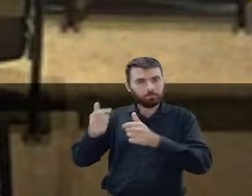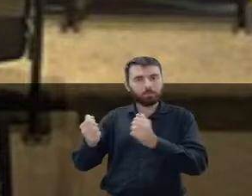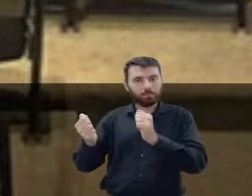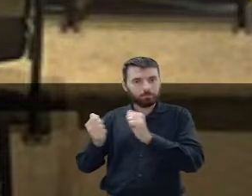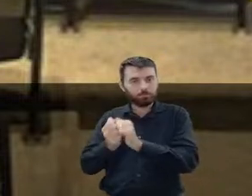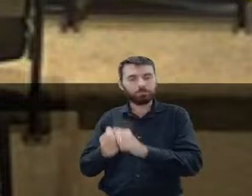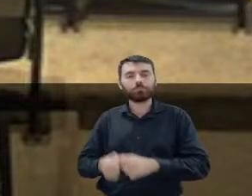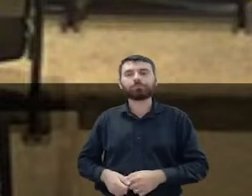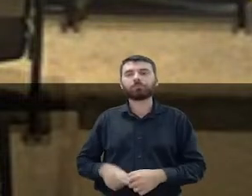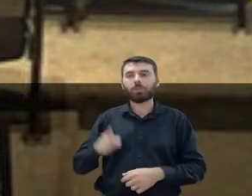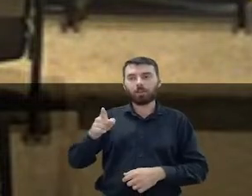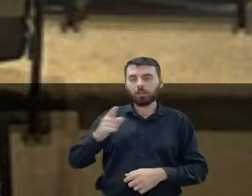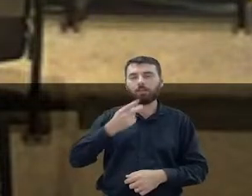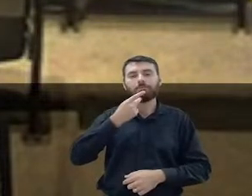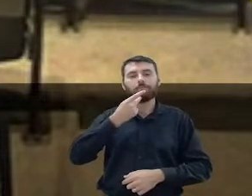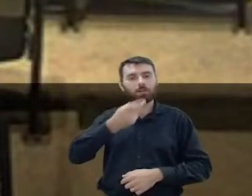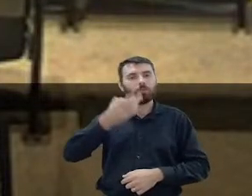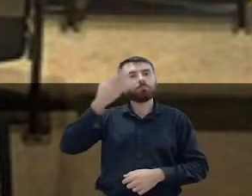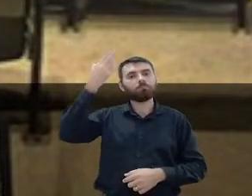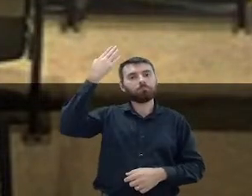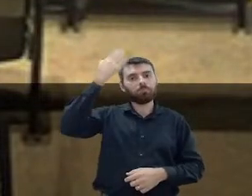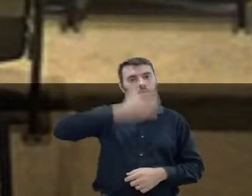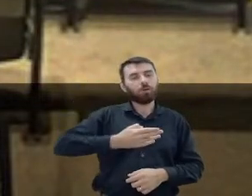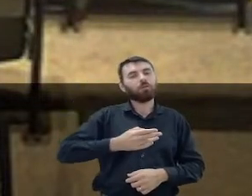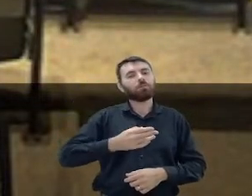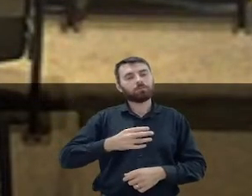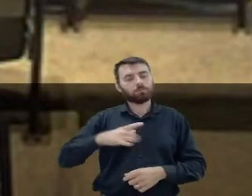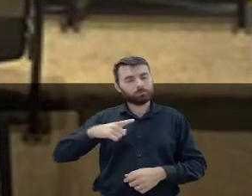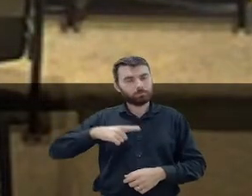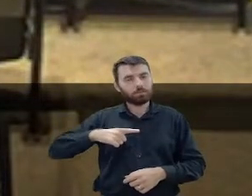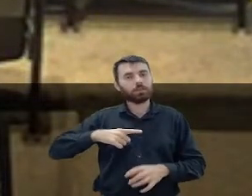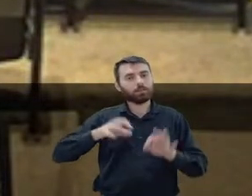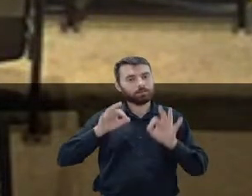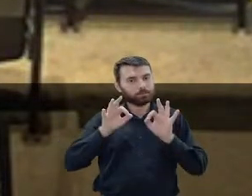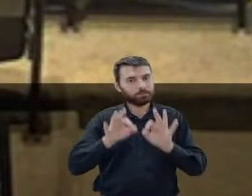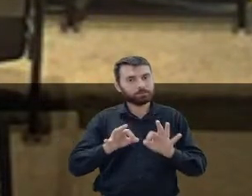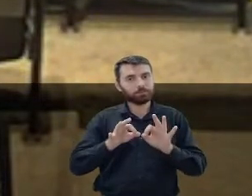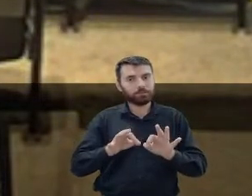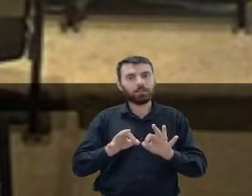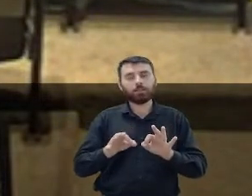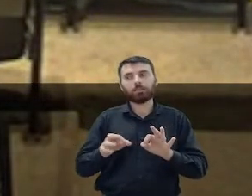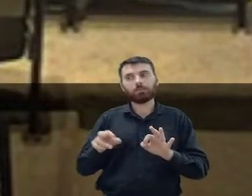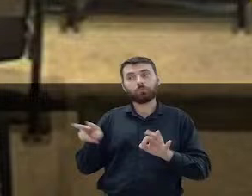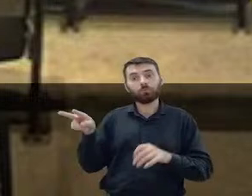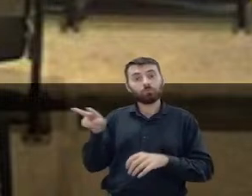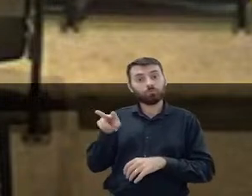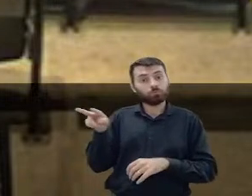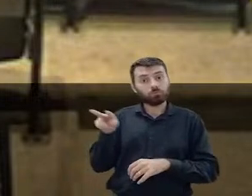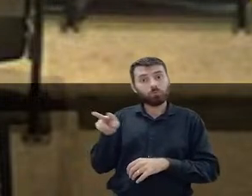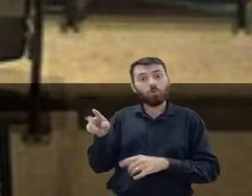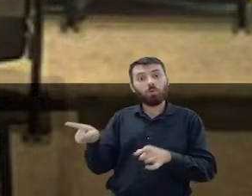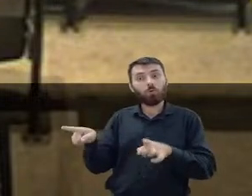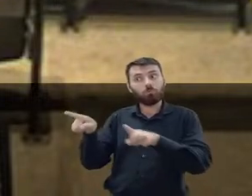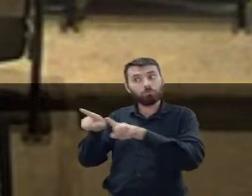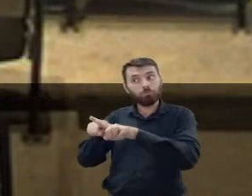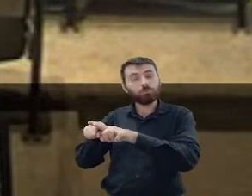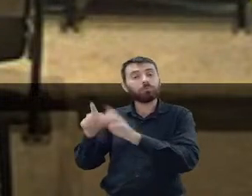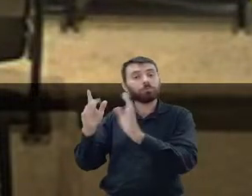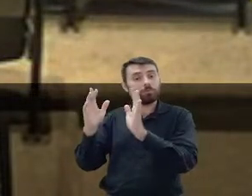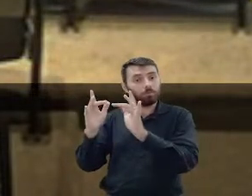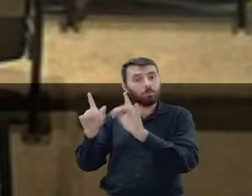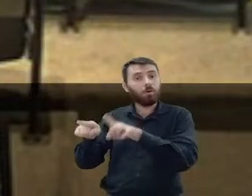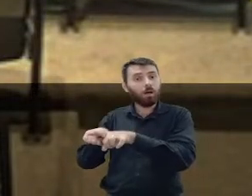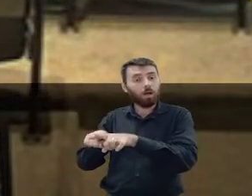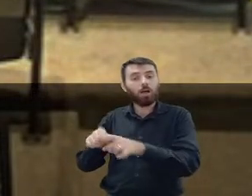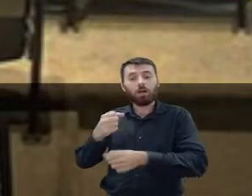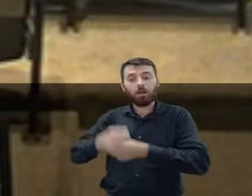incontroversa, comprovou e confirmou que mantém relação estável com a recorrente desde o ano de 2002, ou seja,